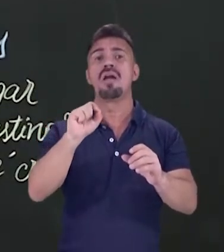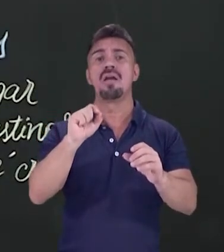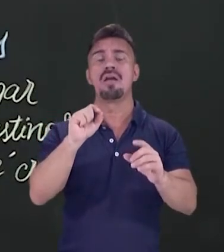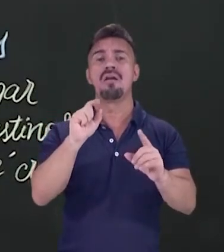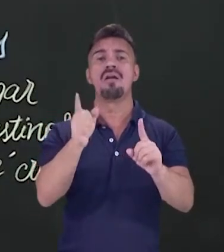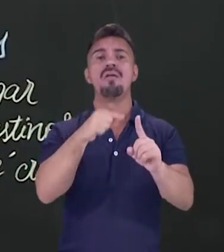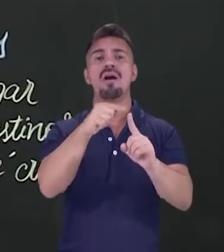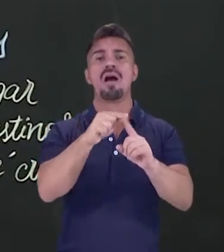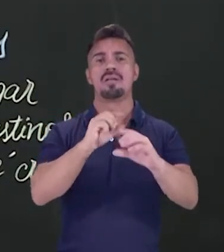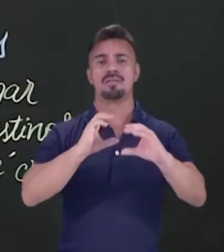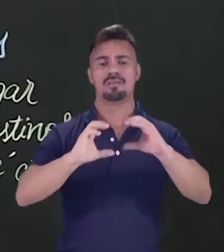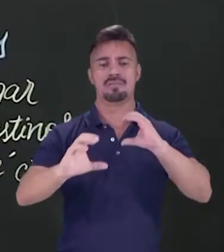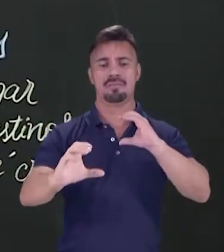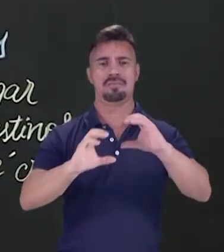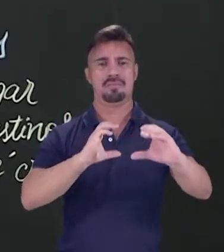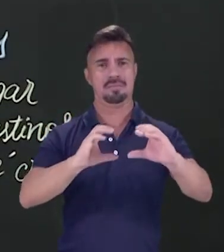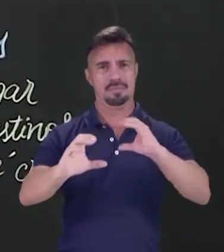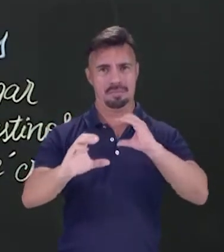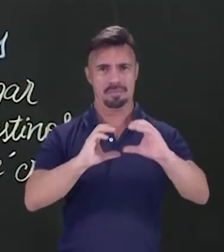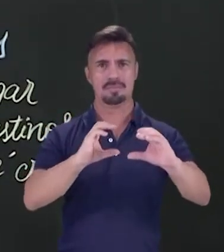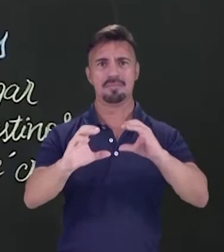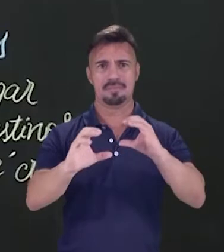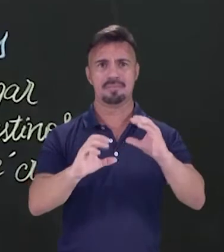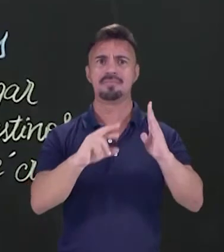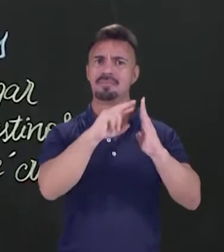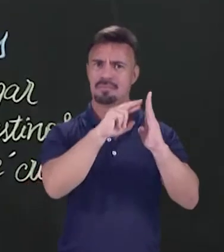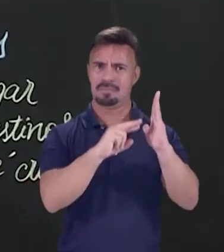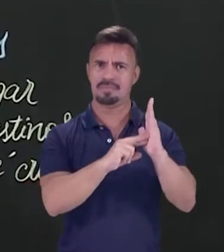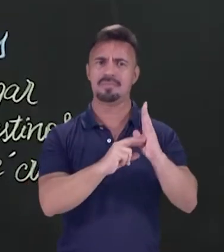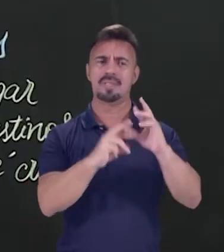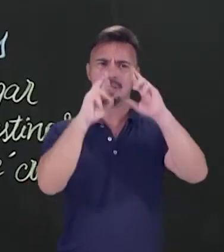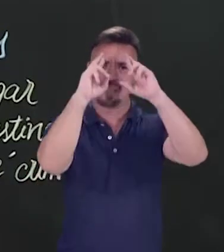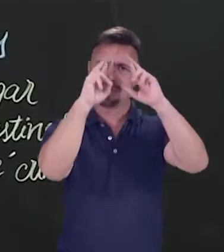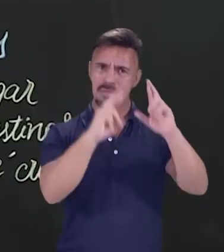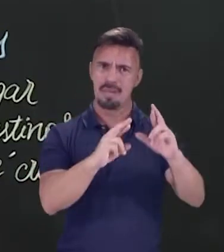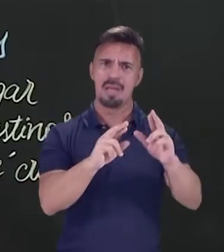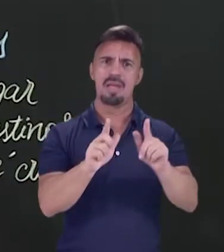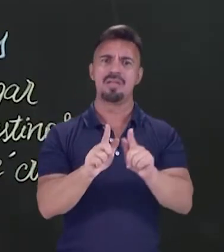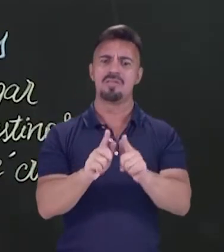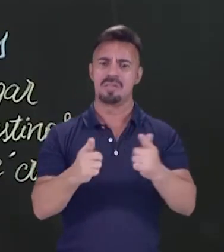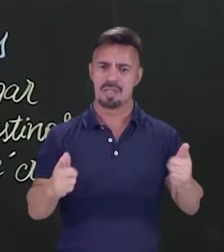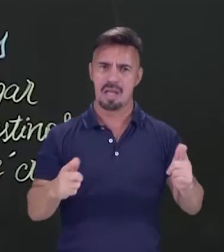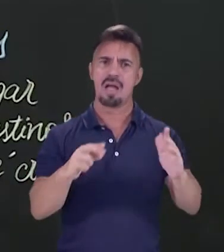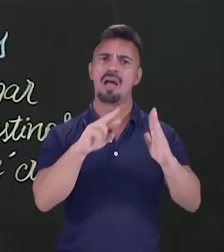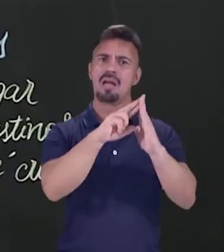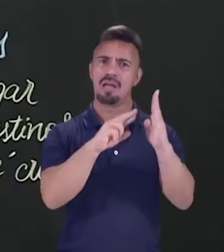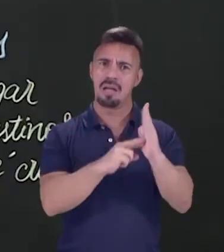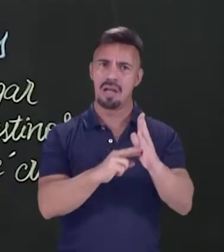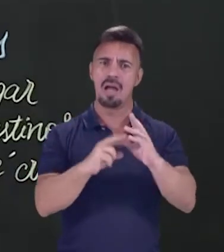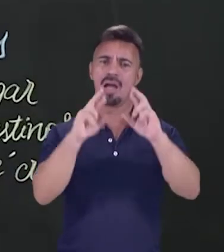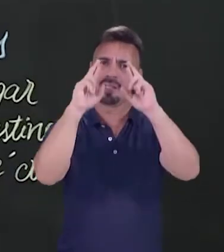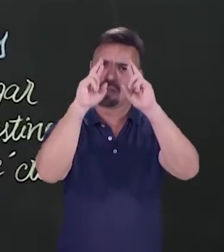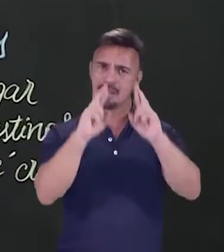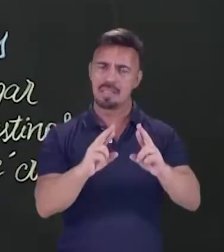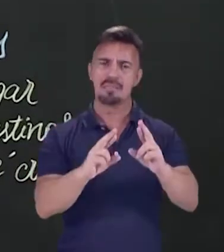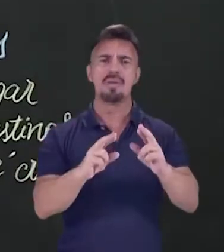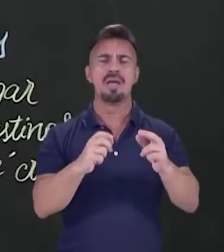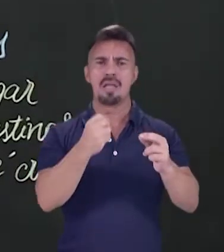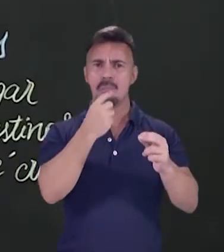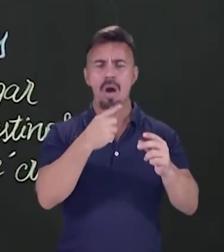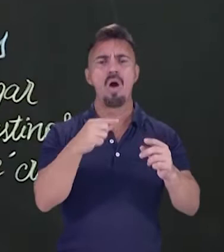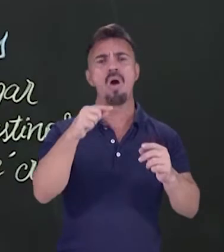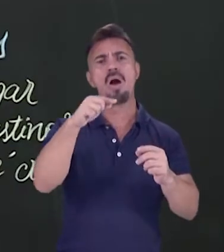na linguagem, utilize na maior parte das vezes a norma padrão, o que significa o respeito às regras gramaticais, o que significa um respeito a toda uma